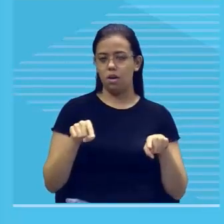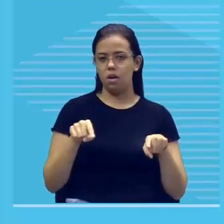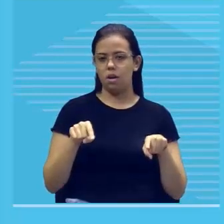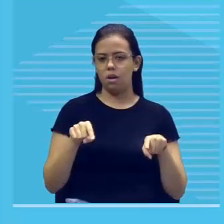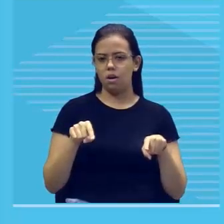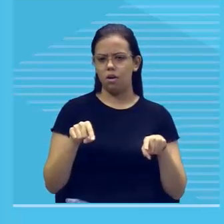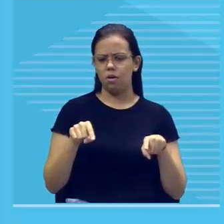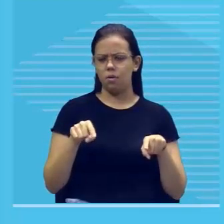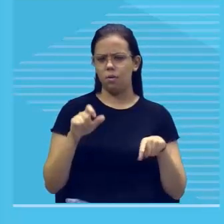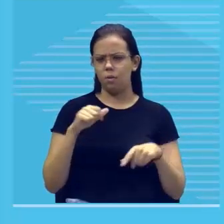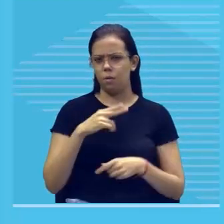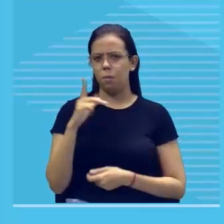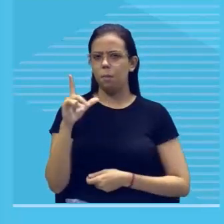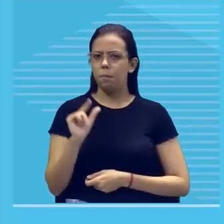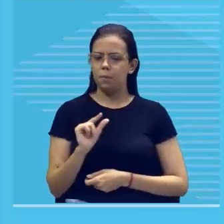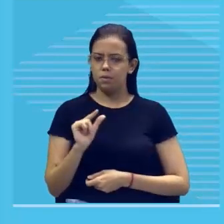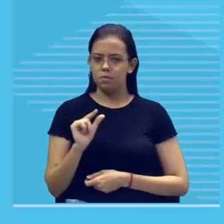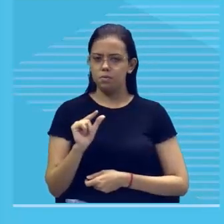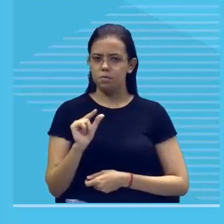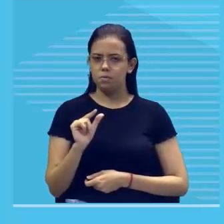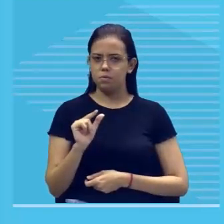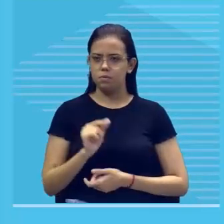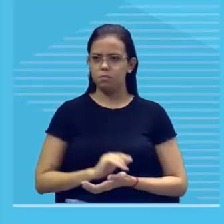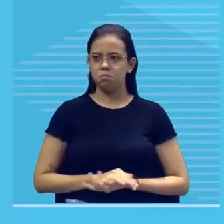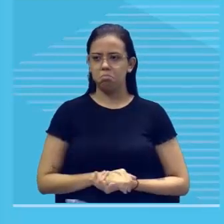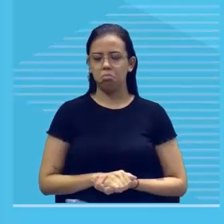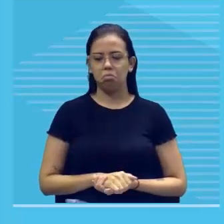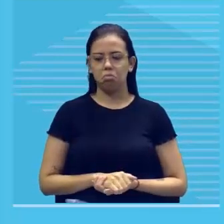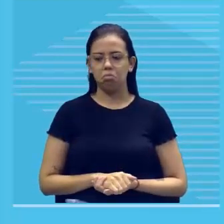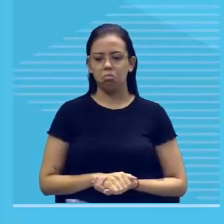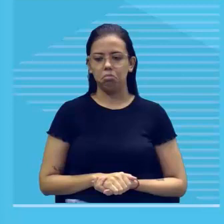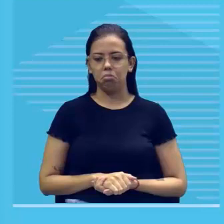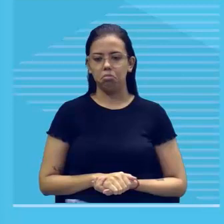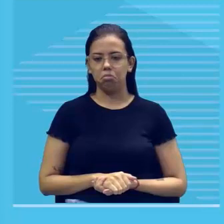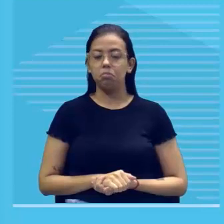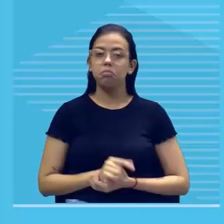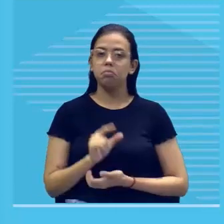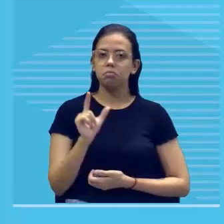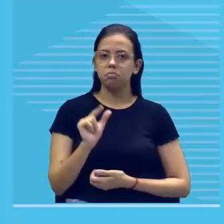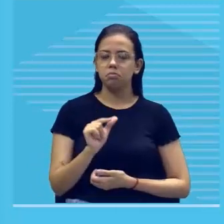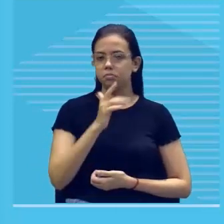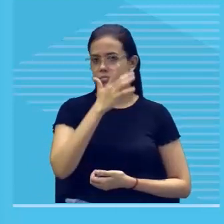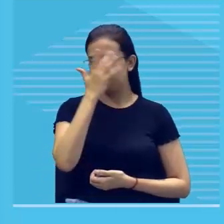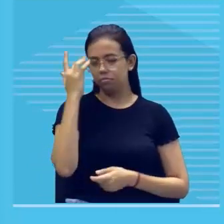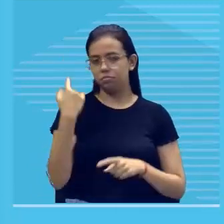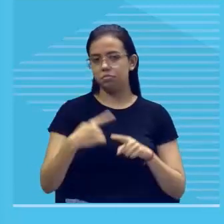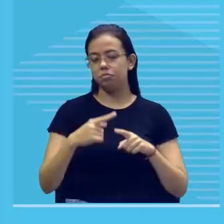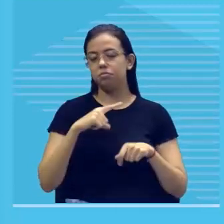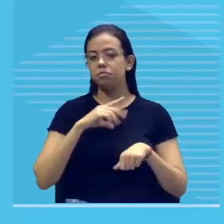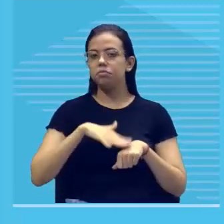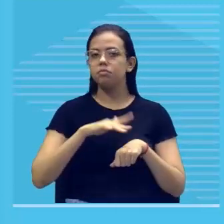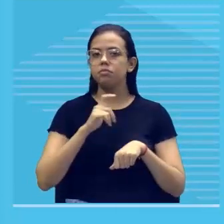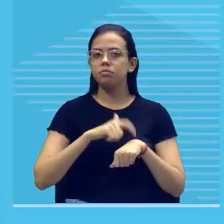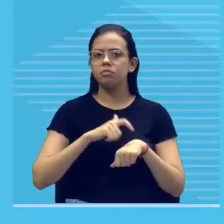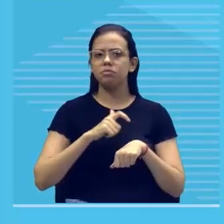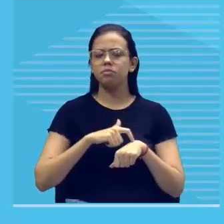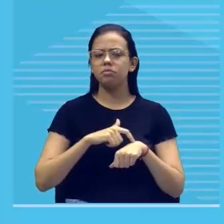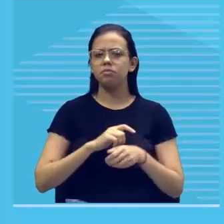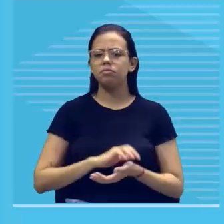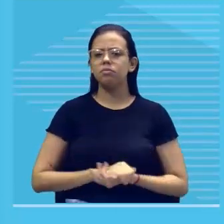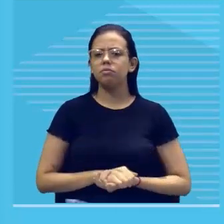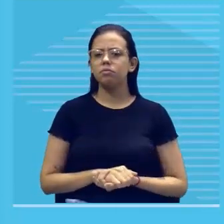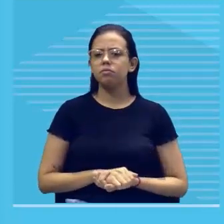digitação ou de menos funcionar menos funcionários Eu tenho um tempo maior para digitar